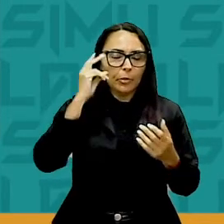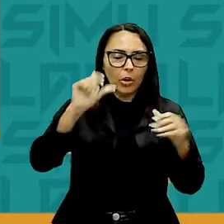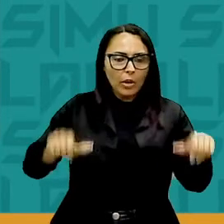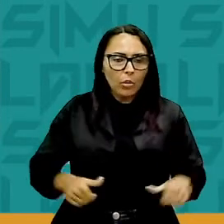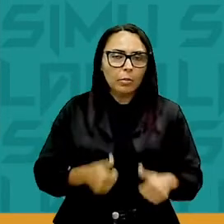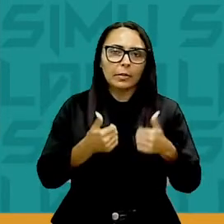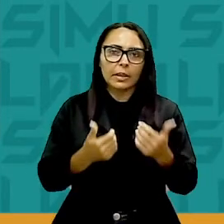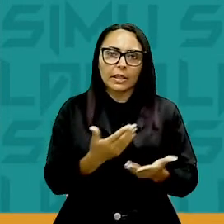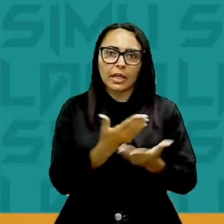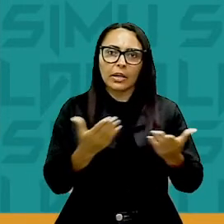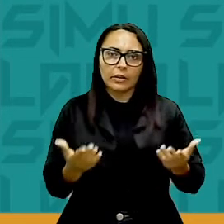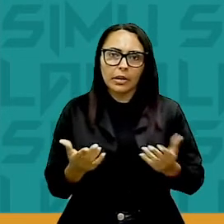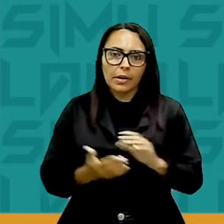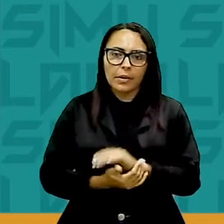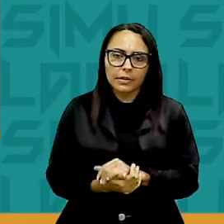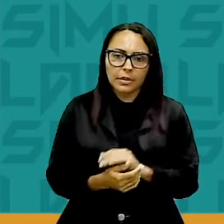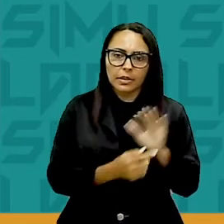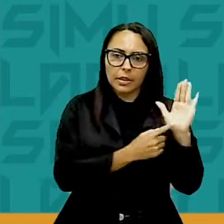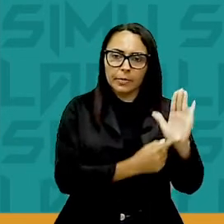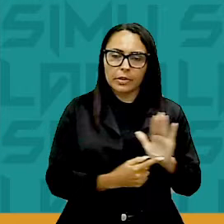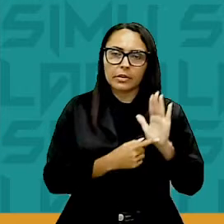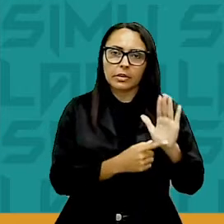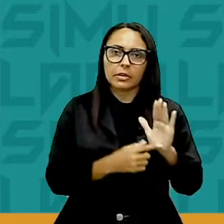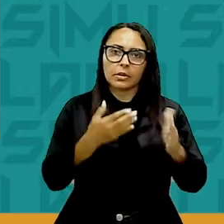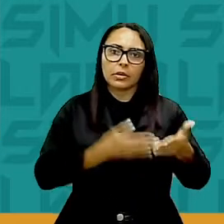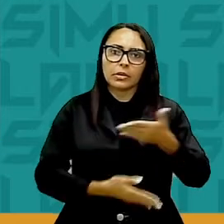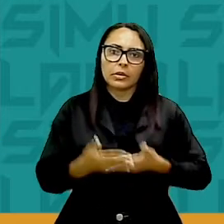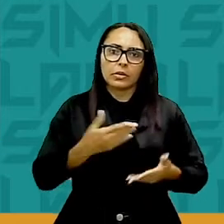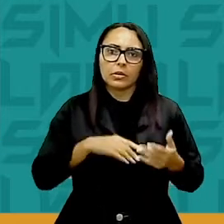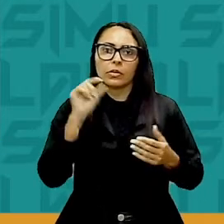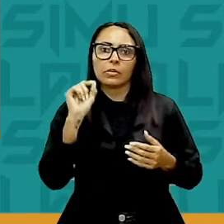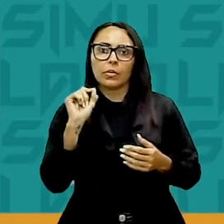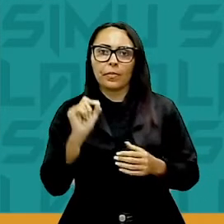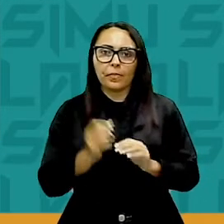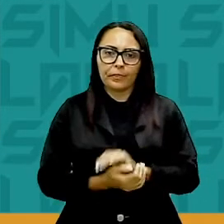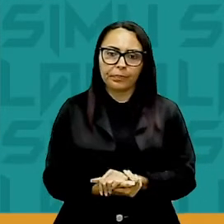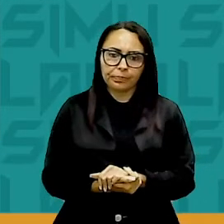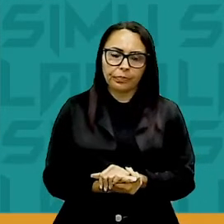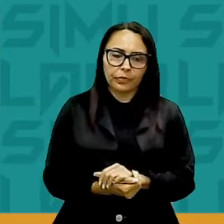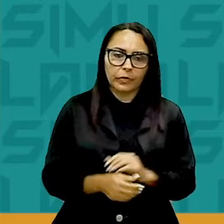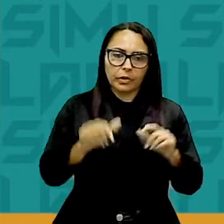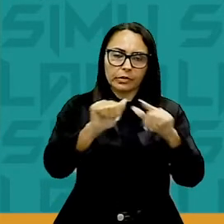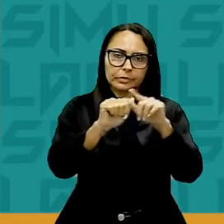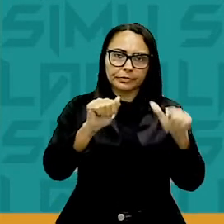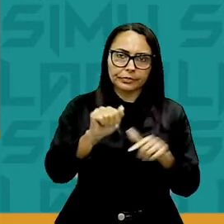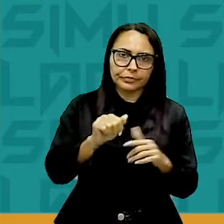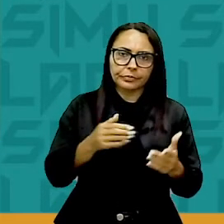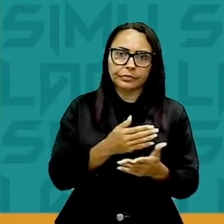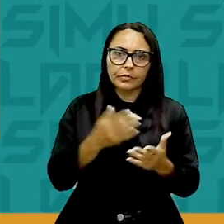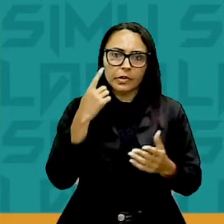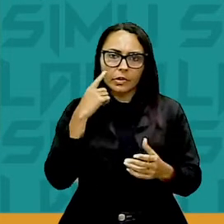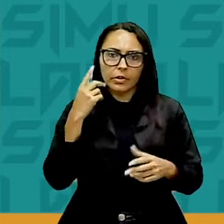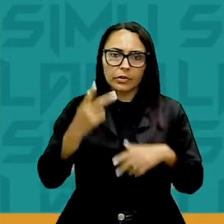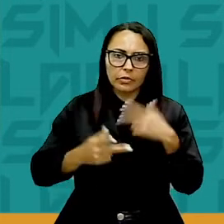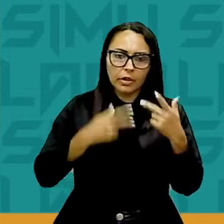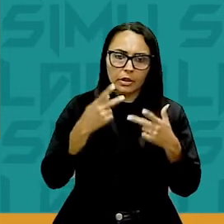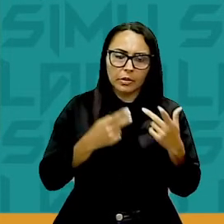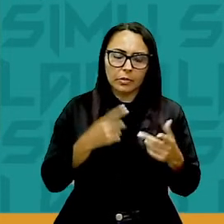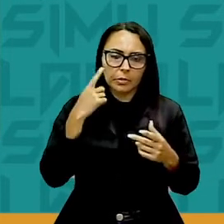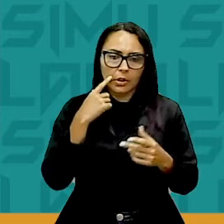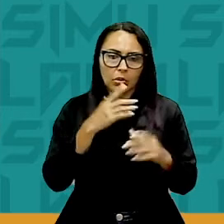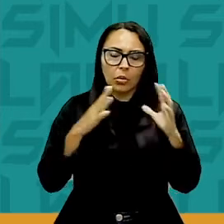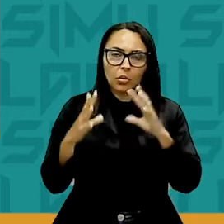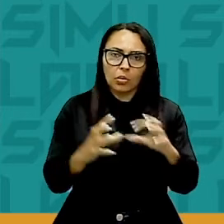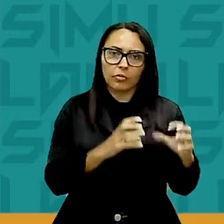recuperada pela autora apresenta a relação entre o quê? Letra A. Você acha que ela fala aqui sobre o